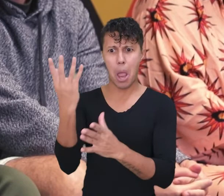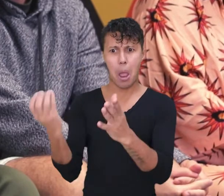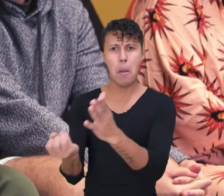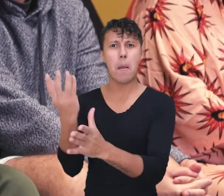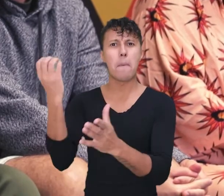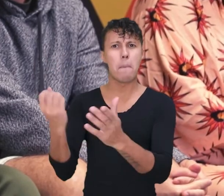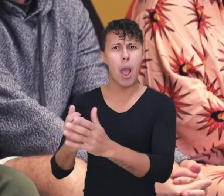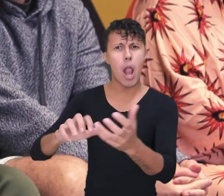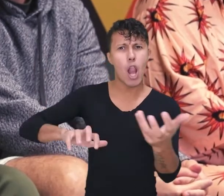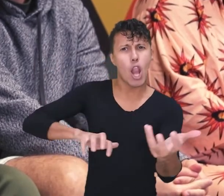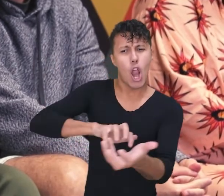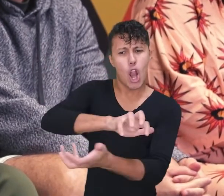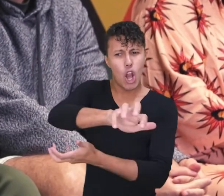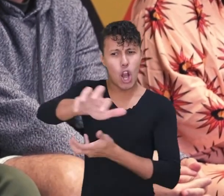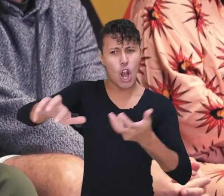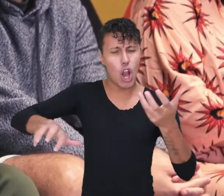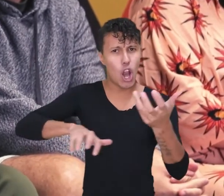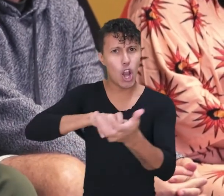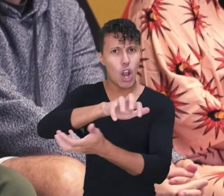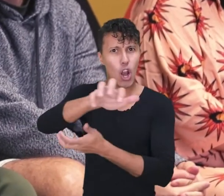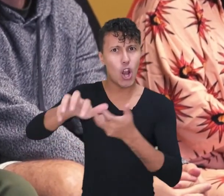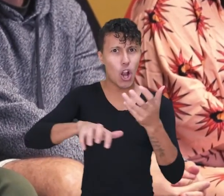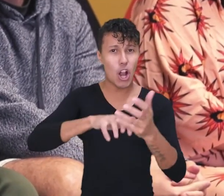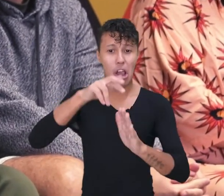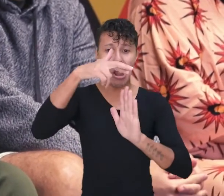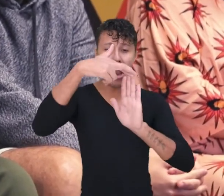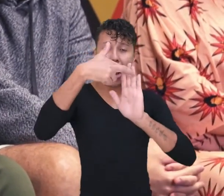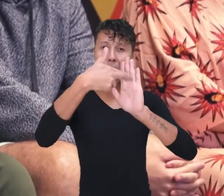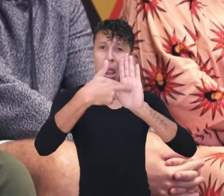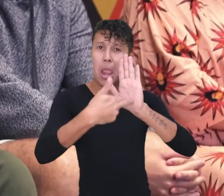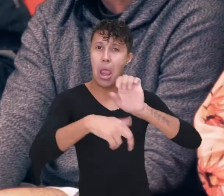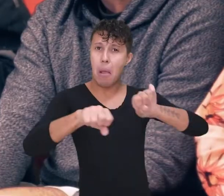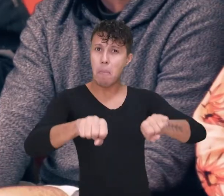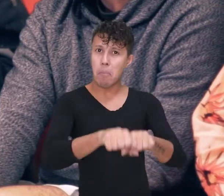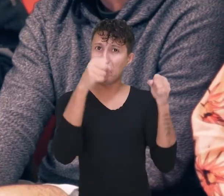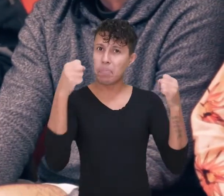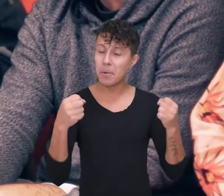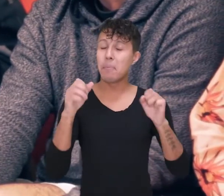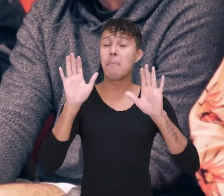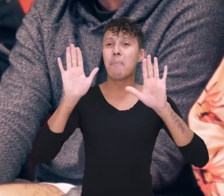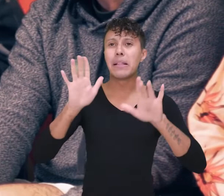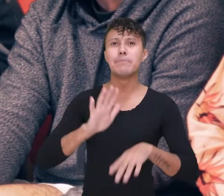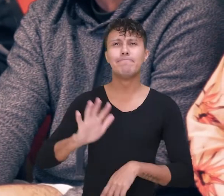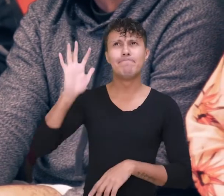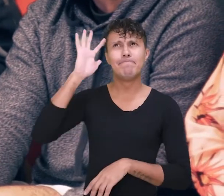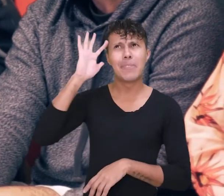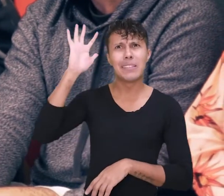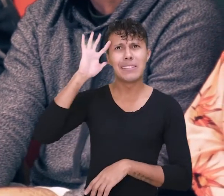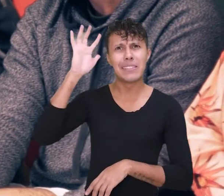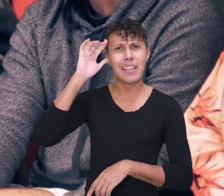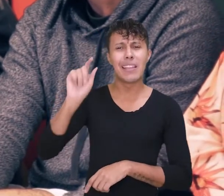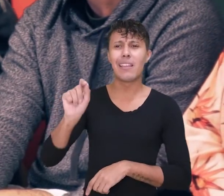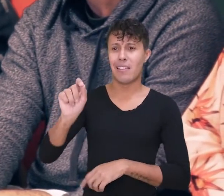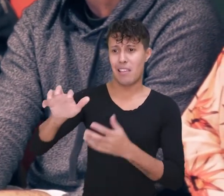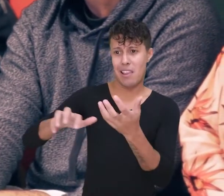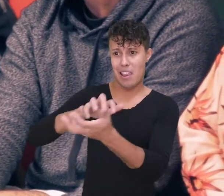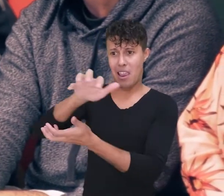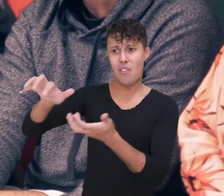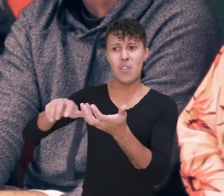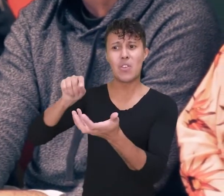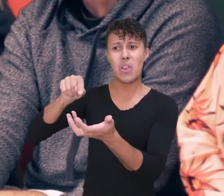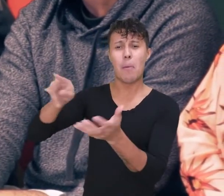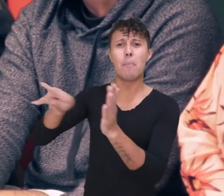realmente revolucionar, né, quebrar com os padrões antigos. Mas eu fico pensando, quem revoluciona a